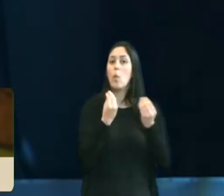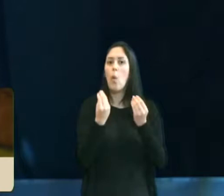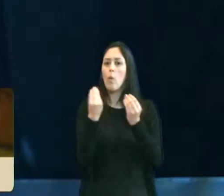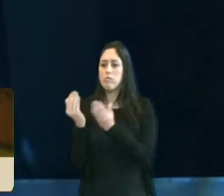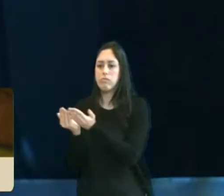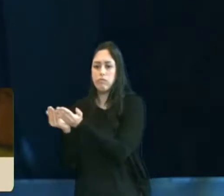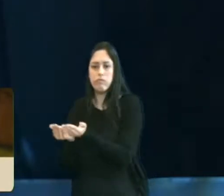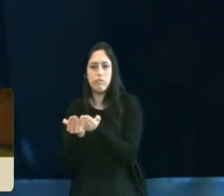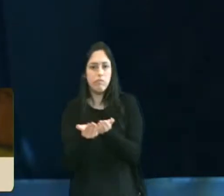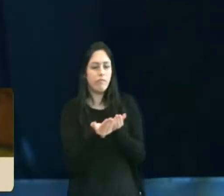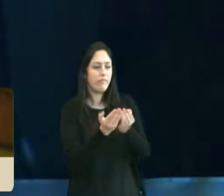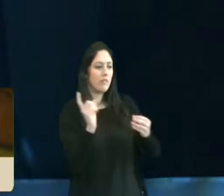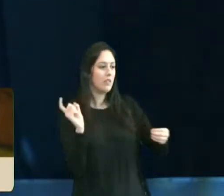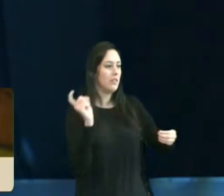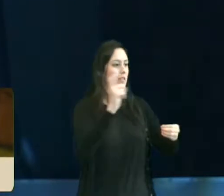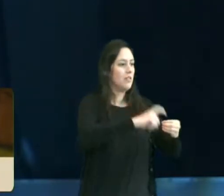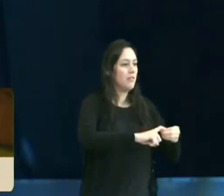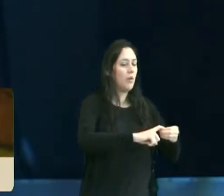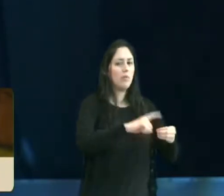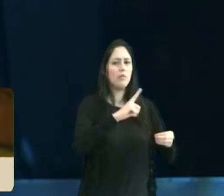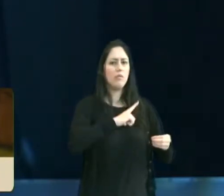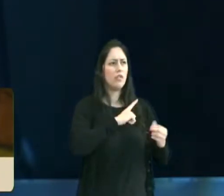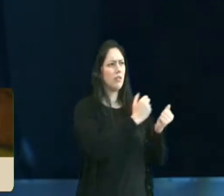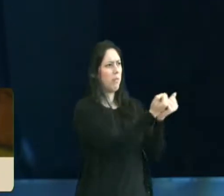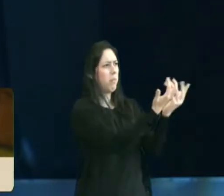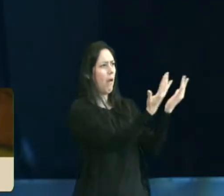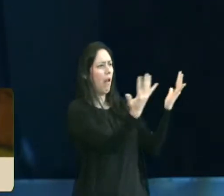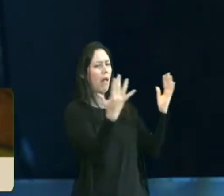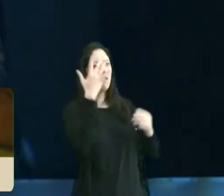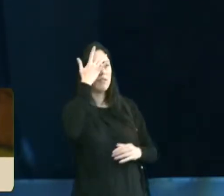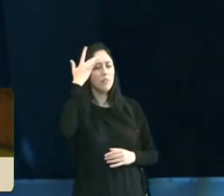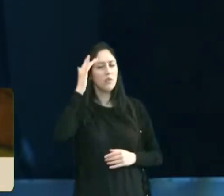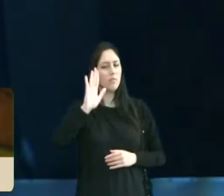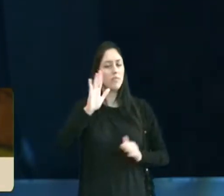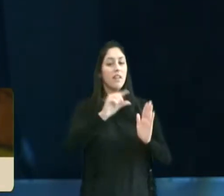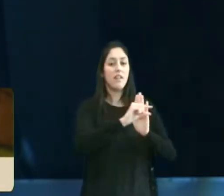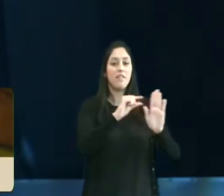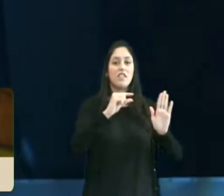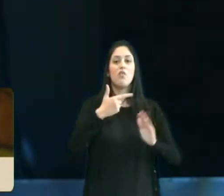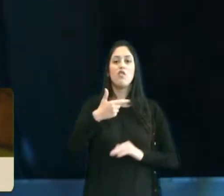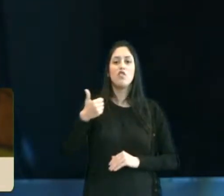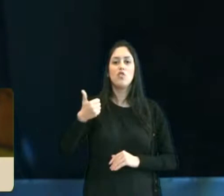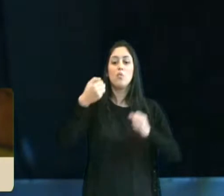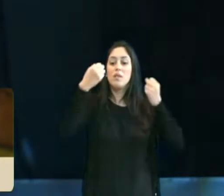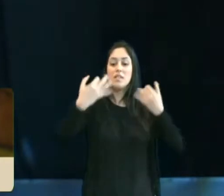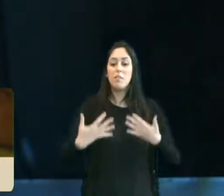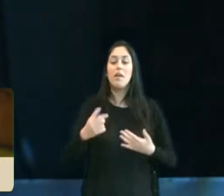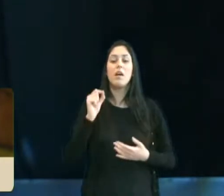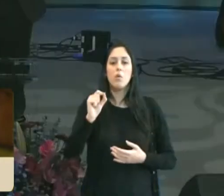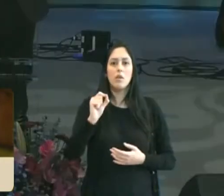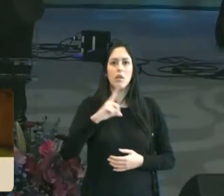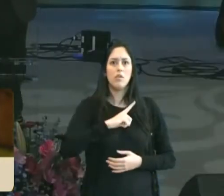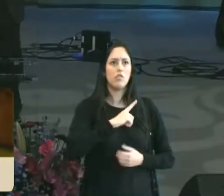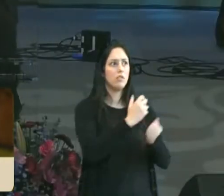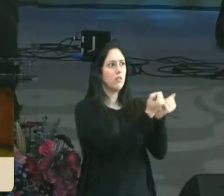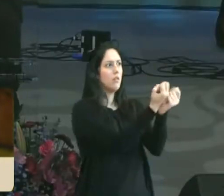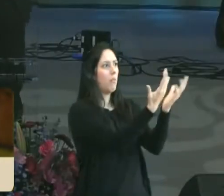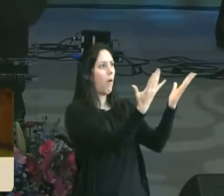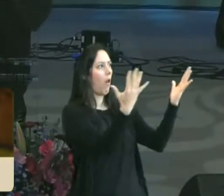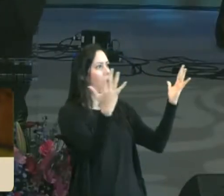foi lidar com a multidão. O versículo 21 diz: uma grande multidão